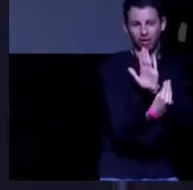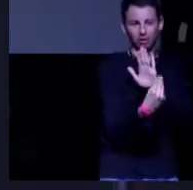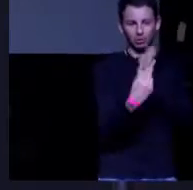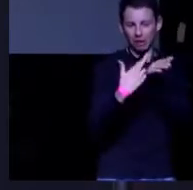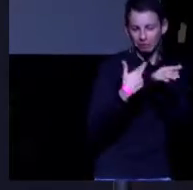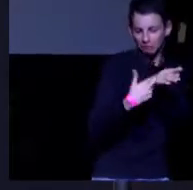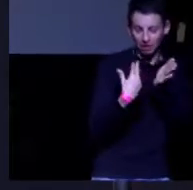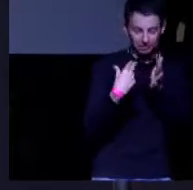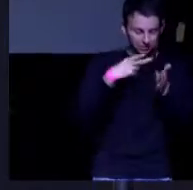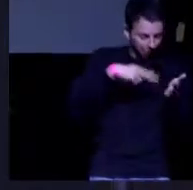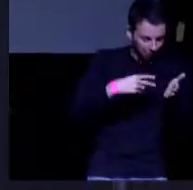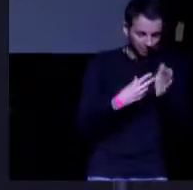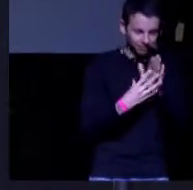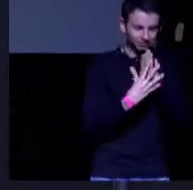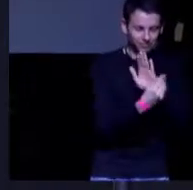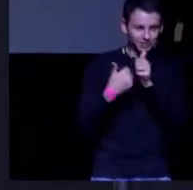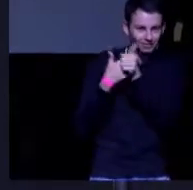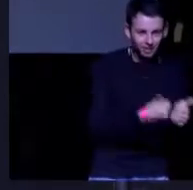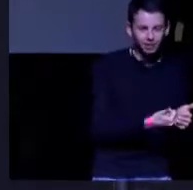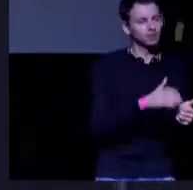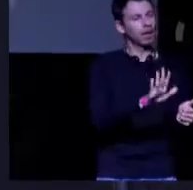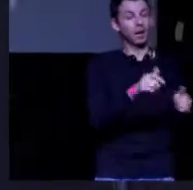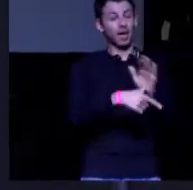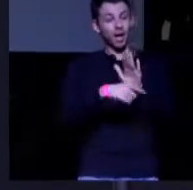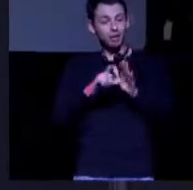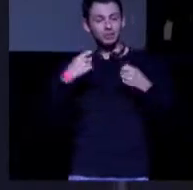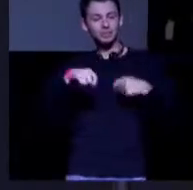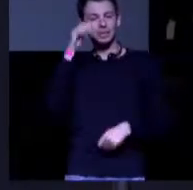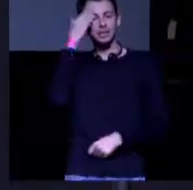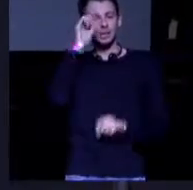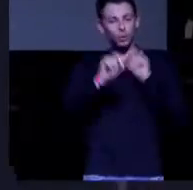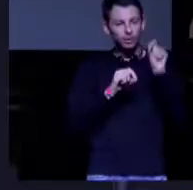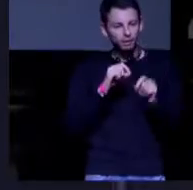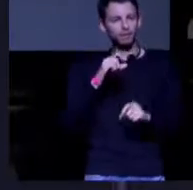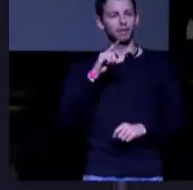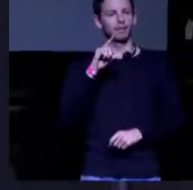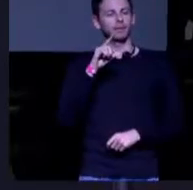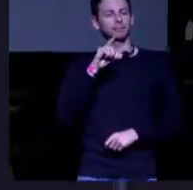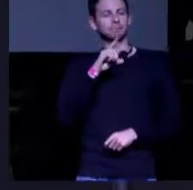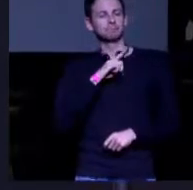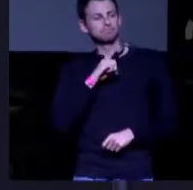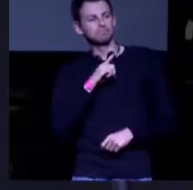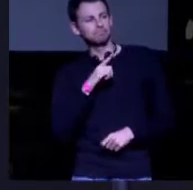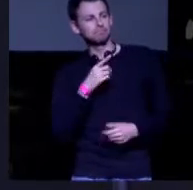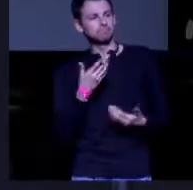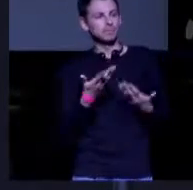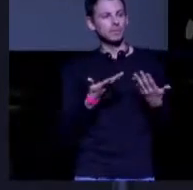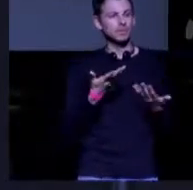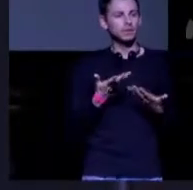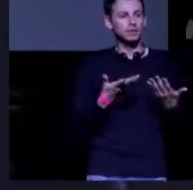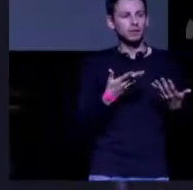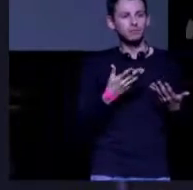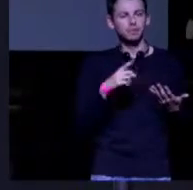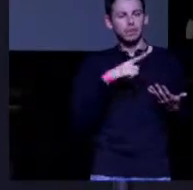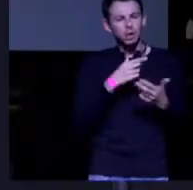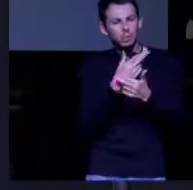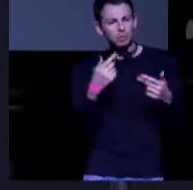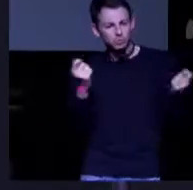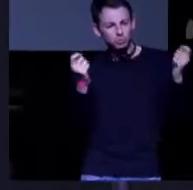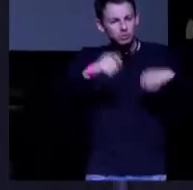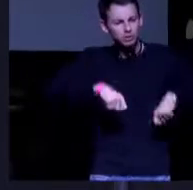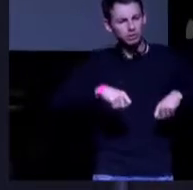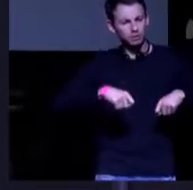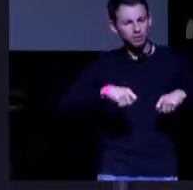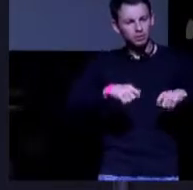é preciso entender algo que que é real quetta é possível e acessível para